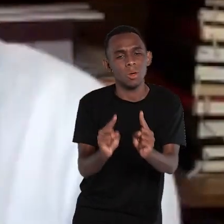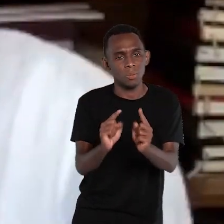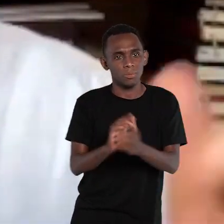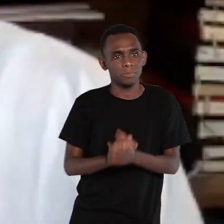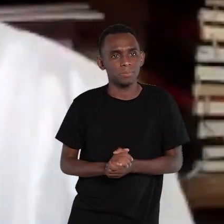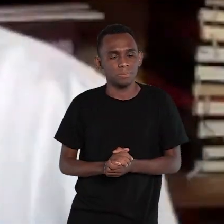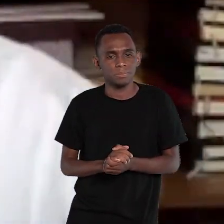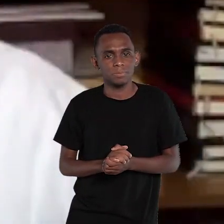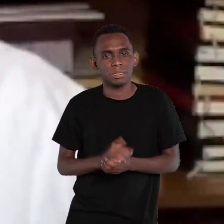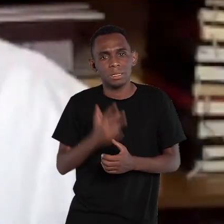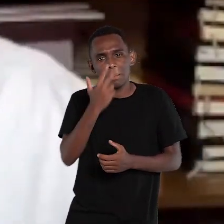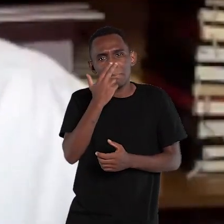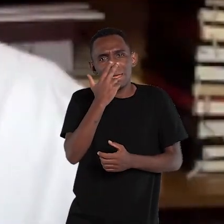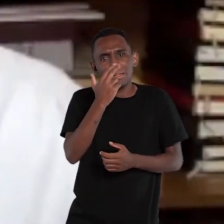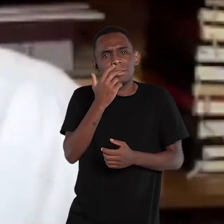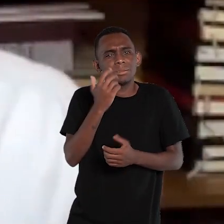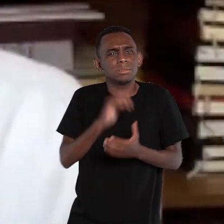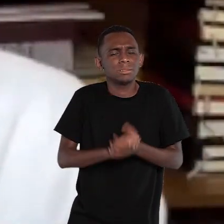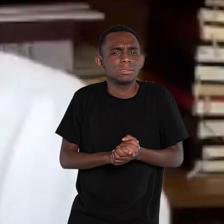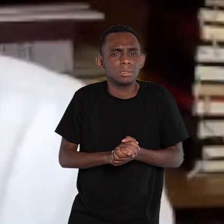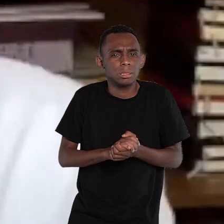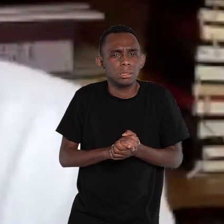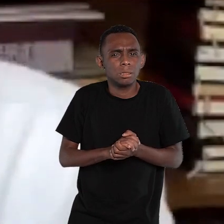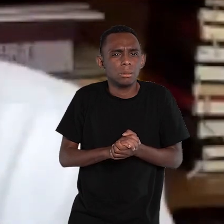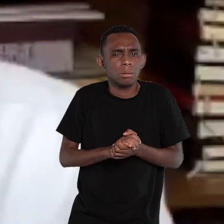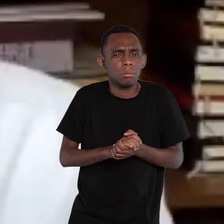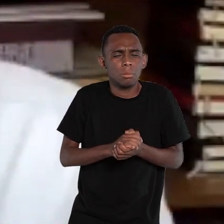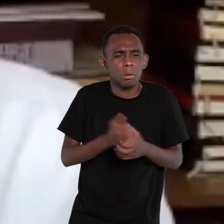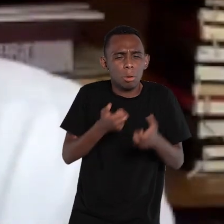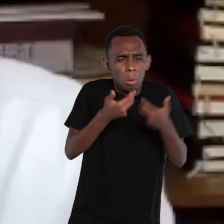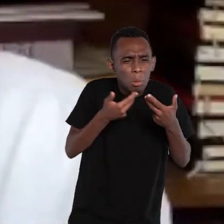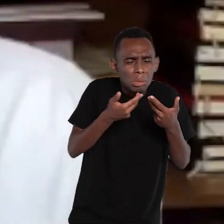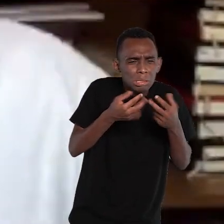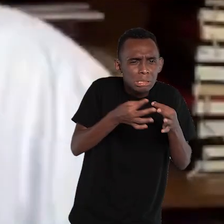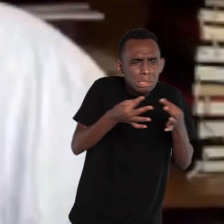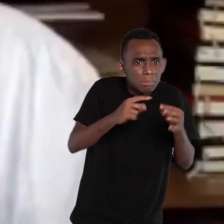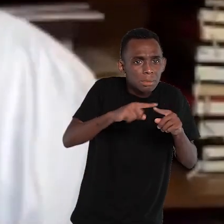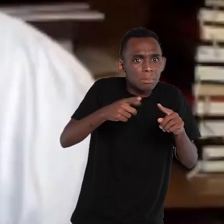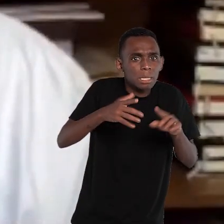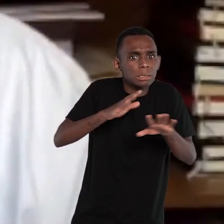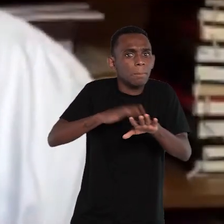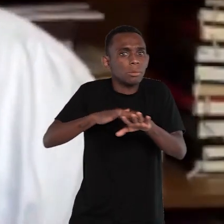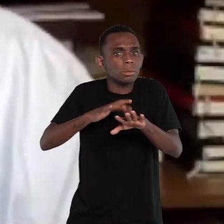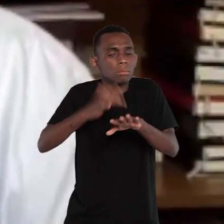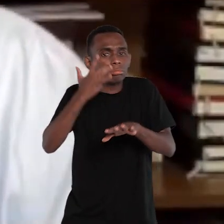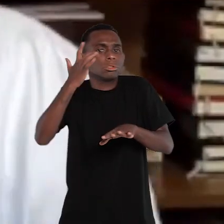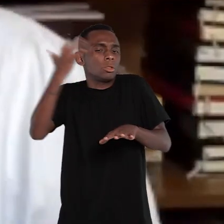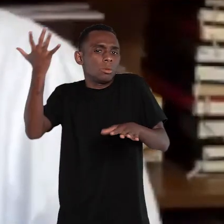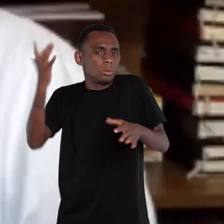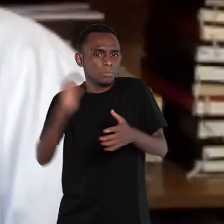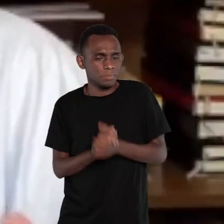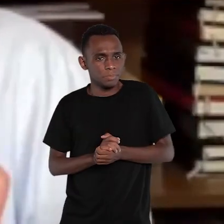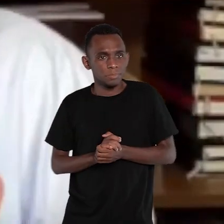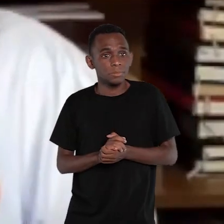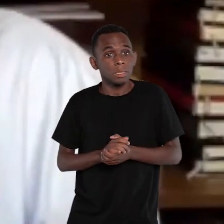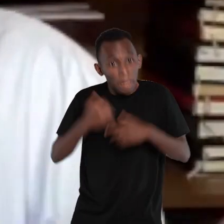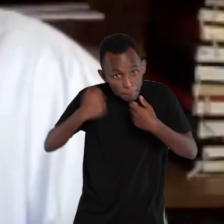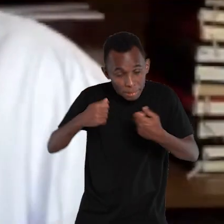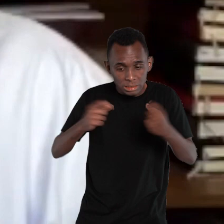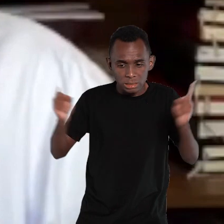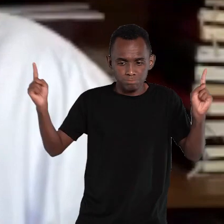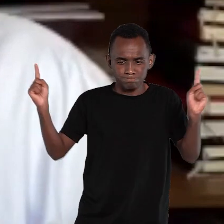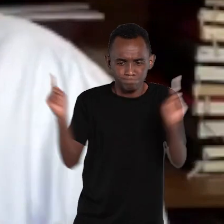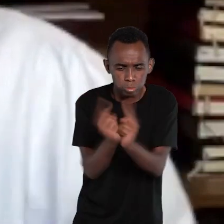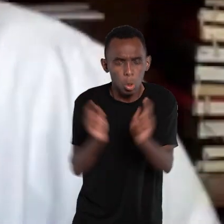brilho. Eu chamo assim, é bijuteria com brilho de joia boa. Mas o que fazer? Você tem que vencer